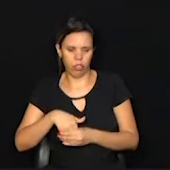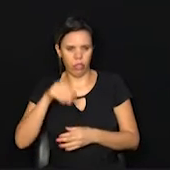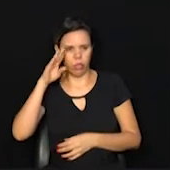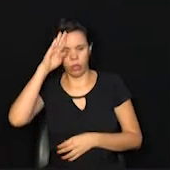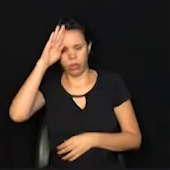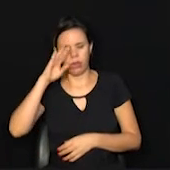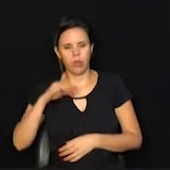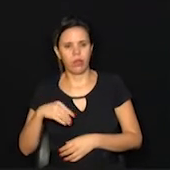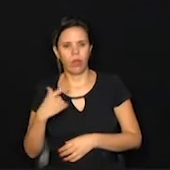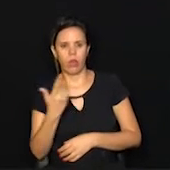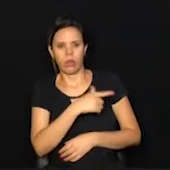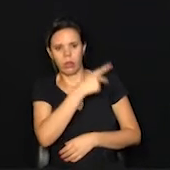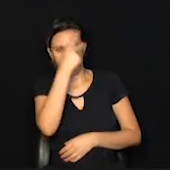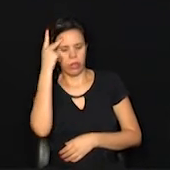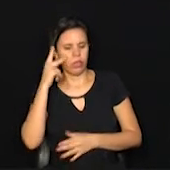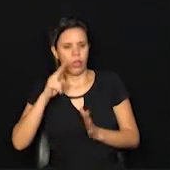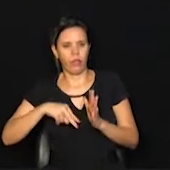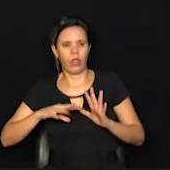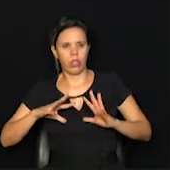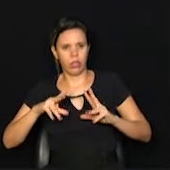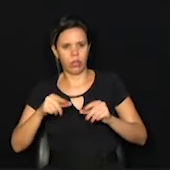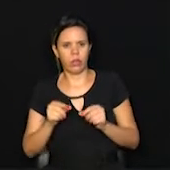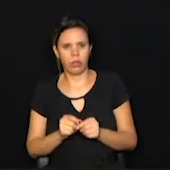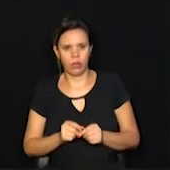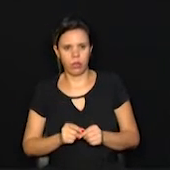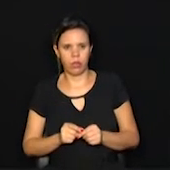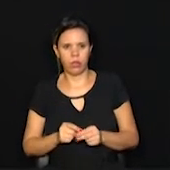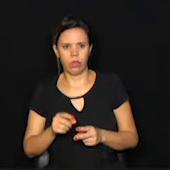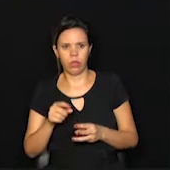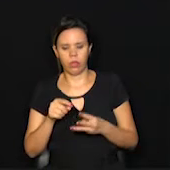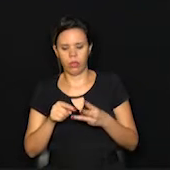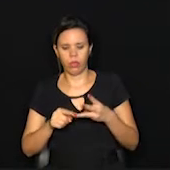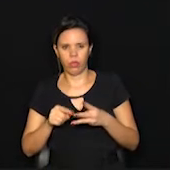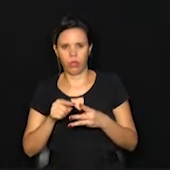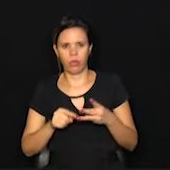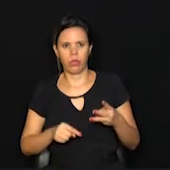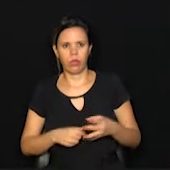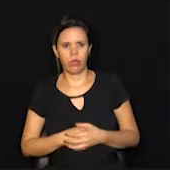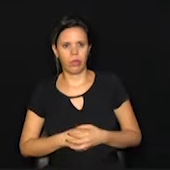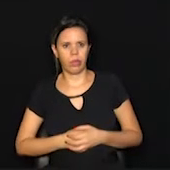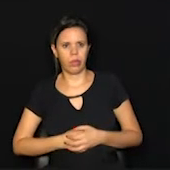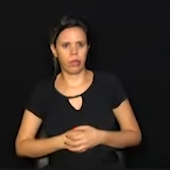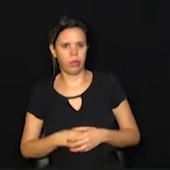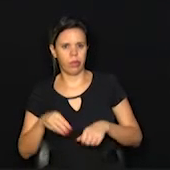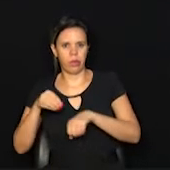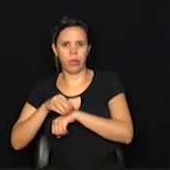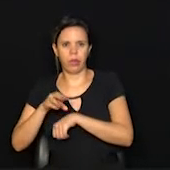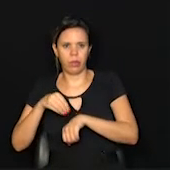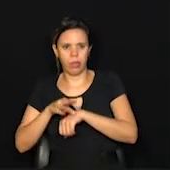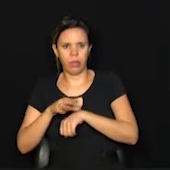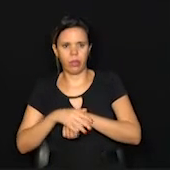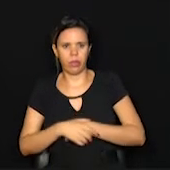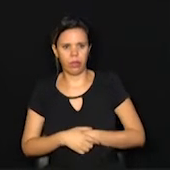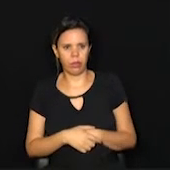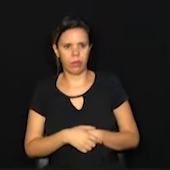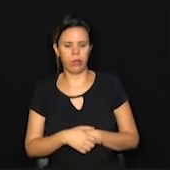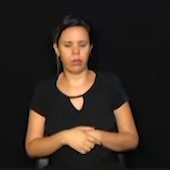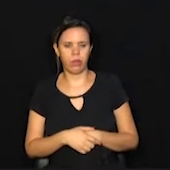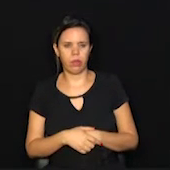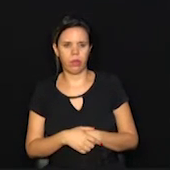da Valquíria vou ler todas aqui que só mais só mais duas aí eu te passo a volta para responder